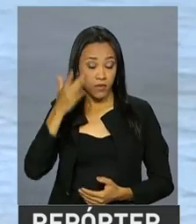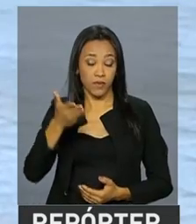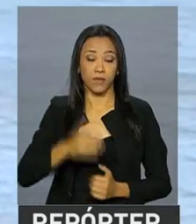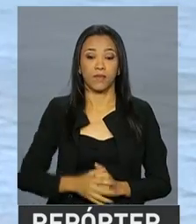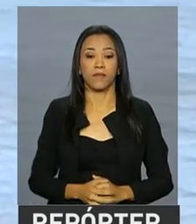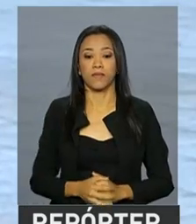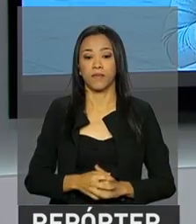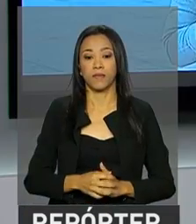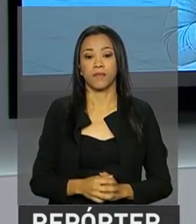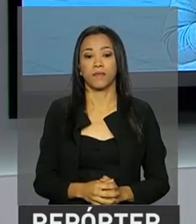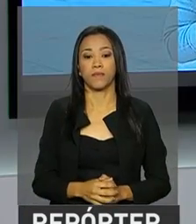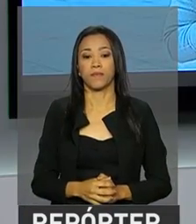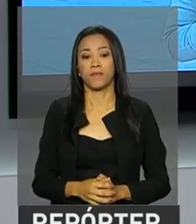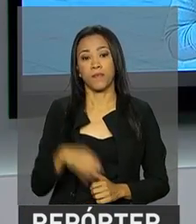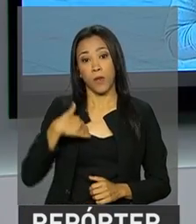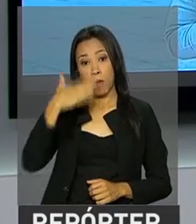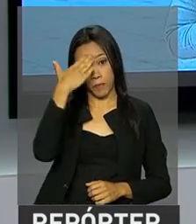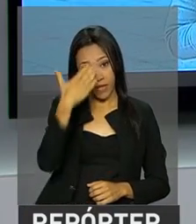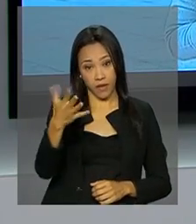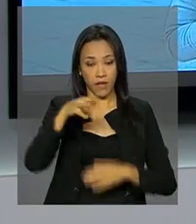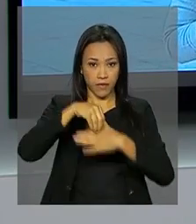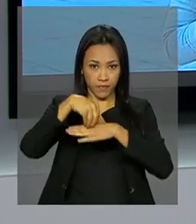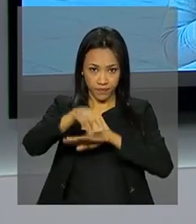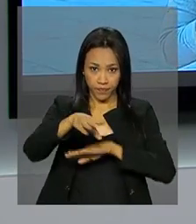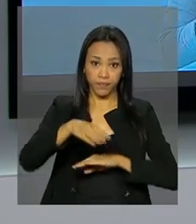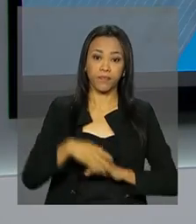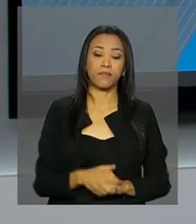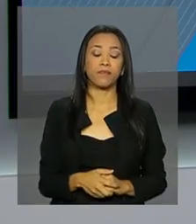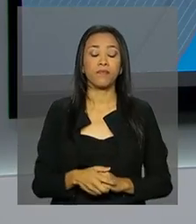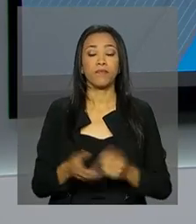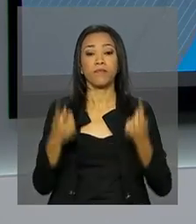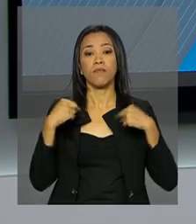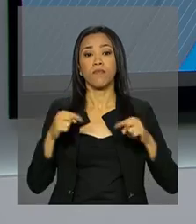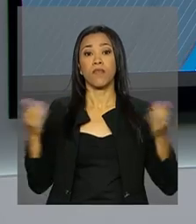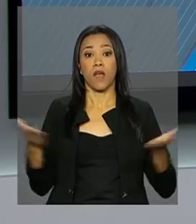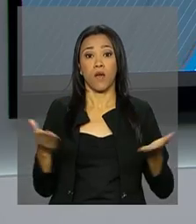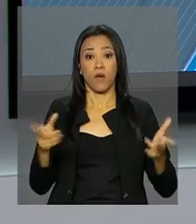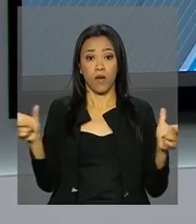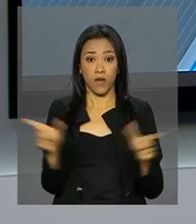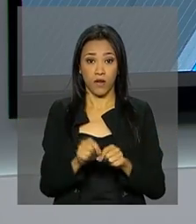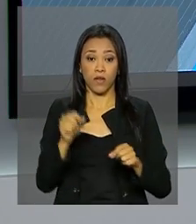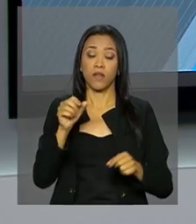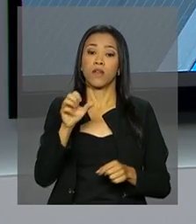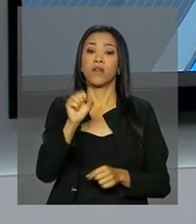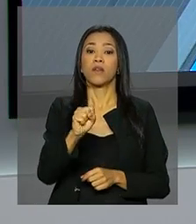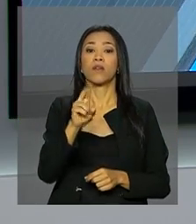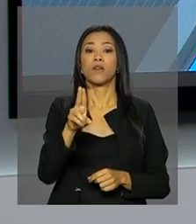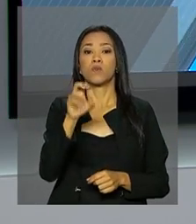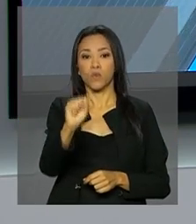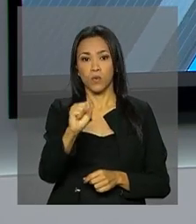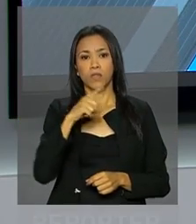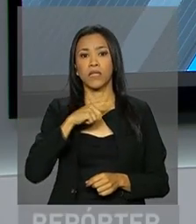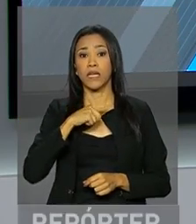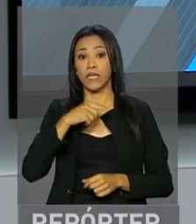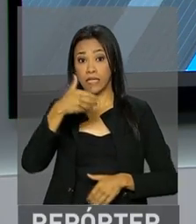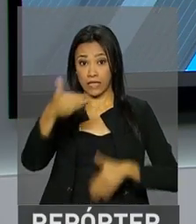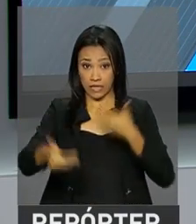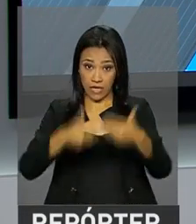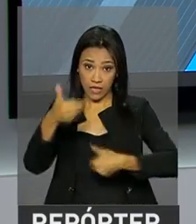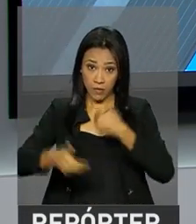você. Tá ok, Thaísa, obrigado pelas suas informações. E olha, o Sistema Único de Saúde oferece tratamento